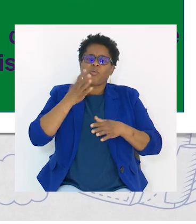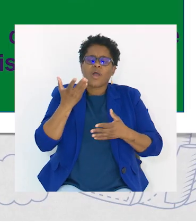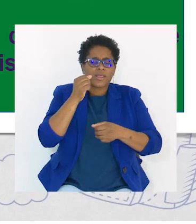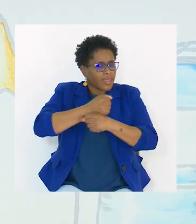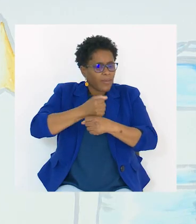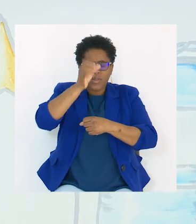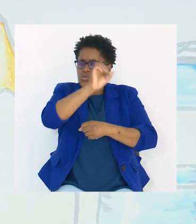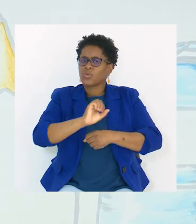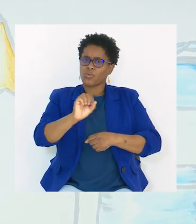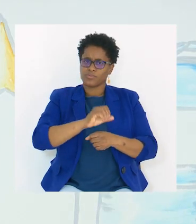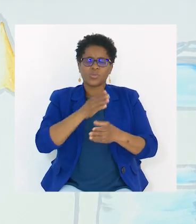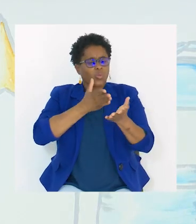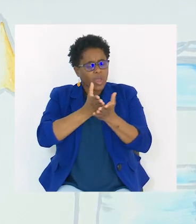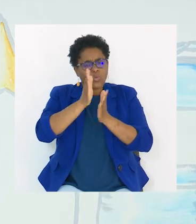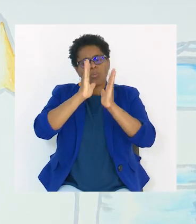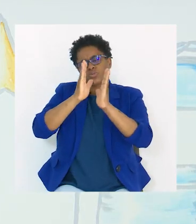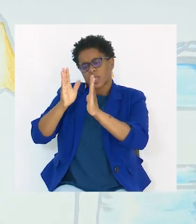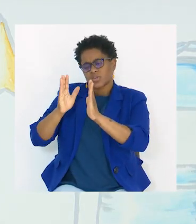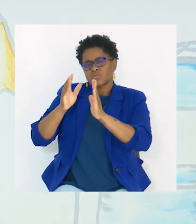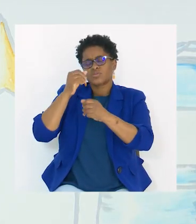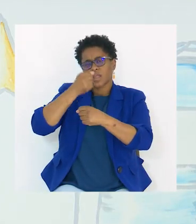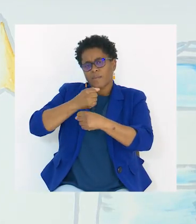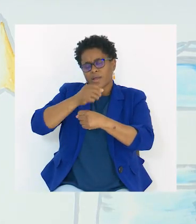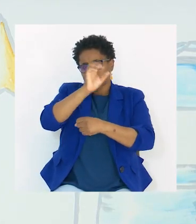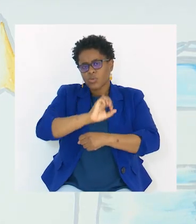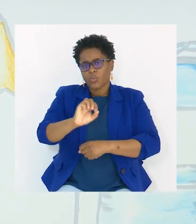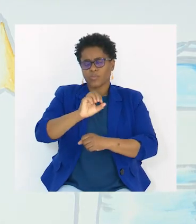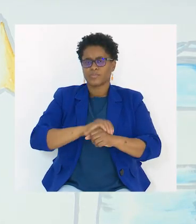trabalho? Durante o processo do seu labor